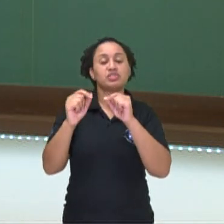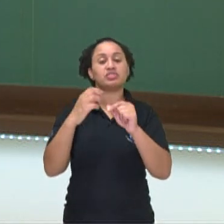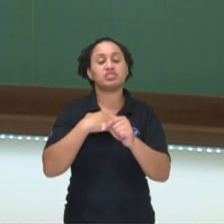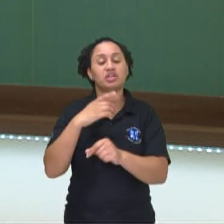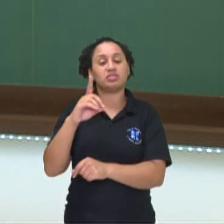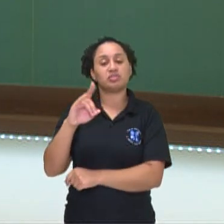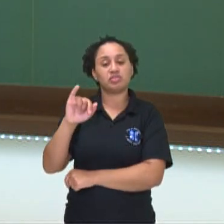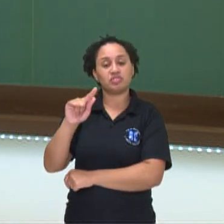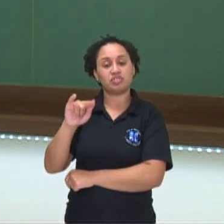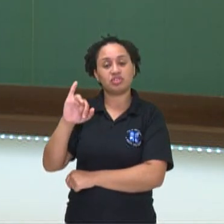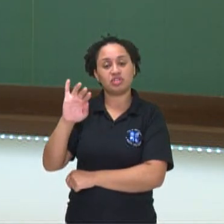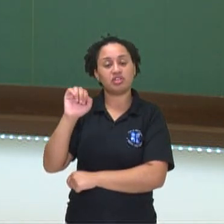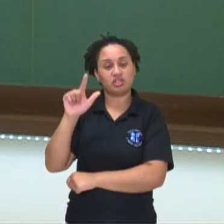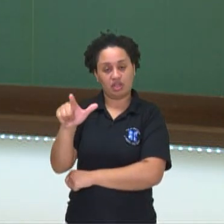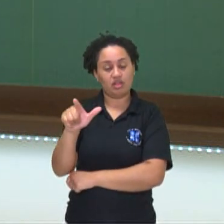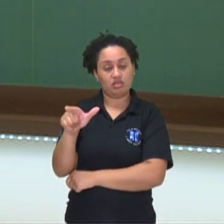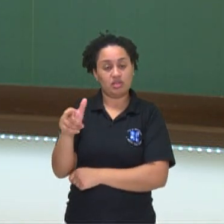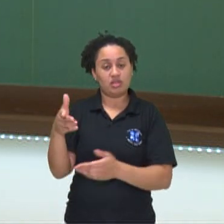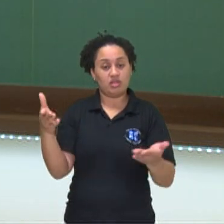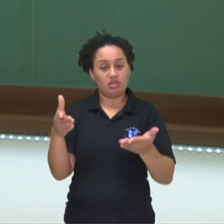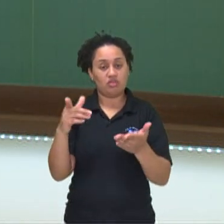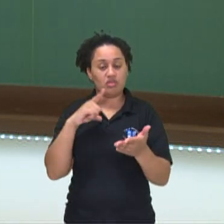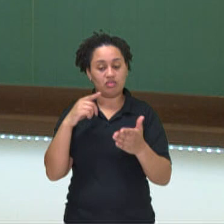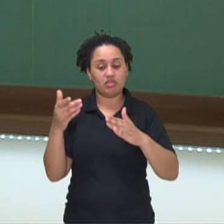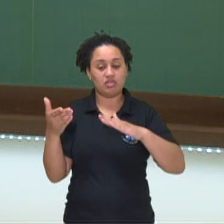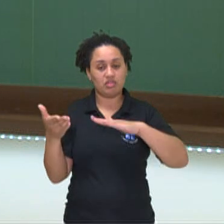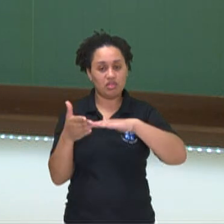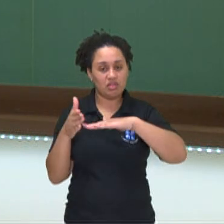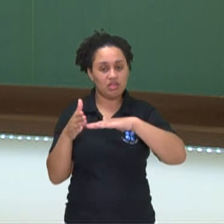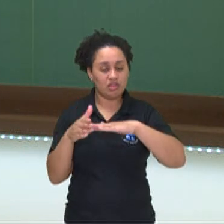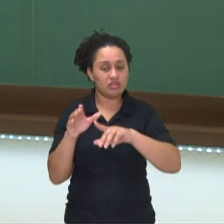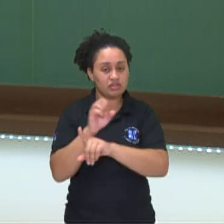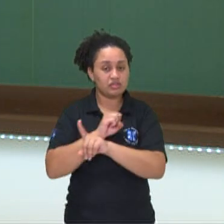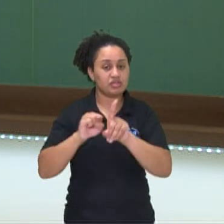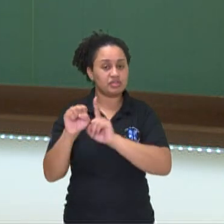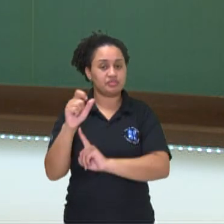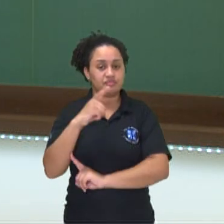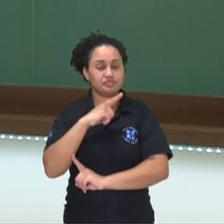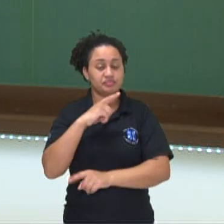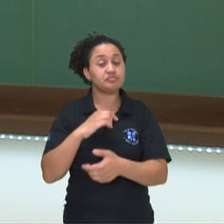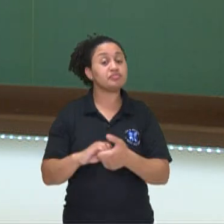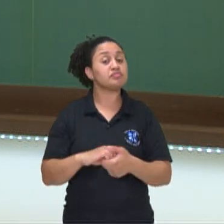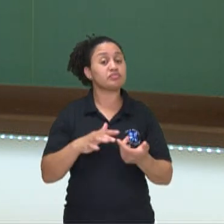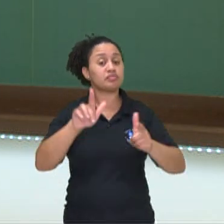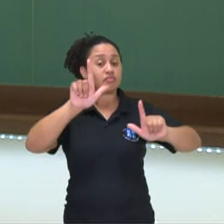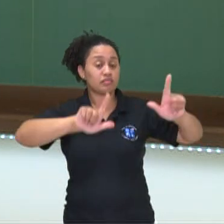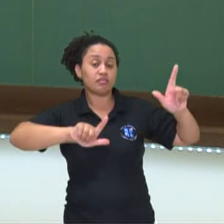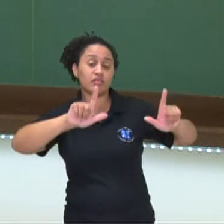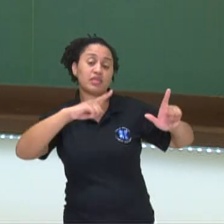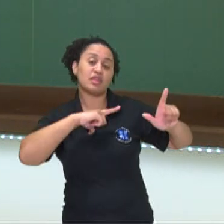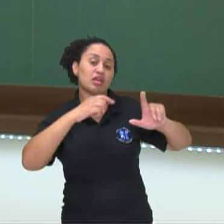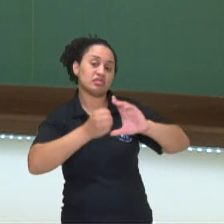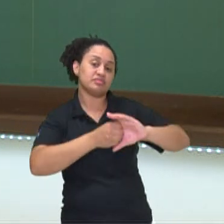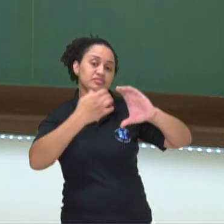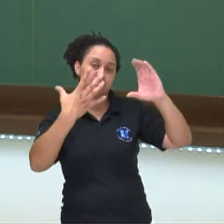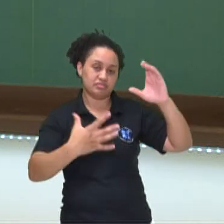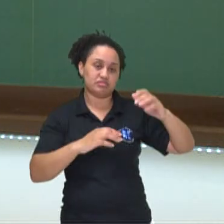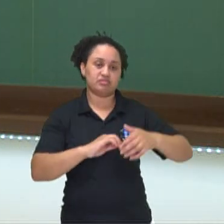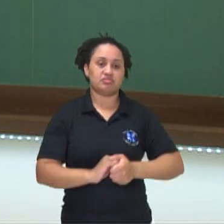digital que está presente na sociedade contemporânea. Então, a televisão tem essa característica. E por mais que essa imagem